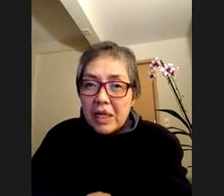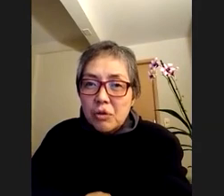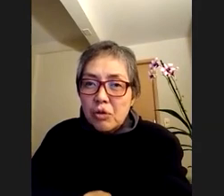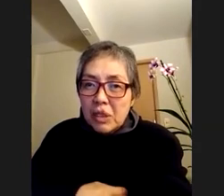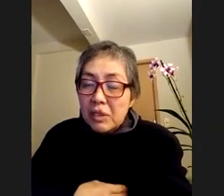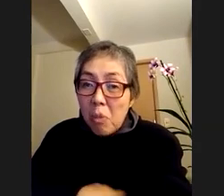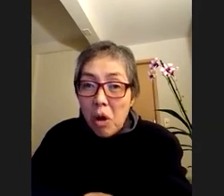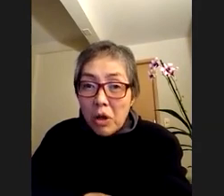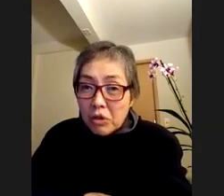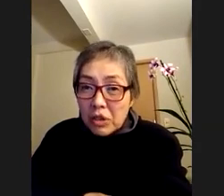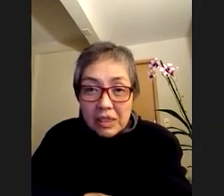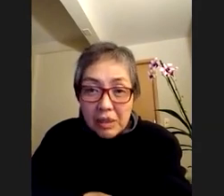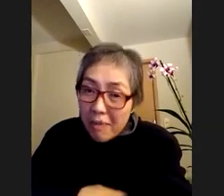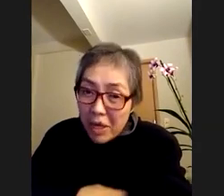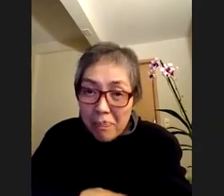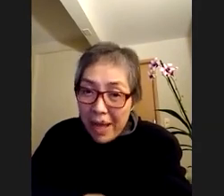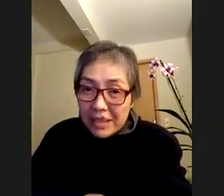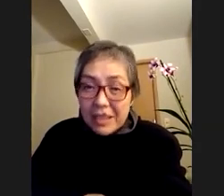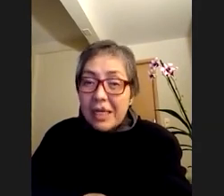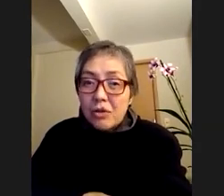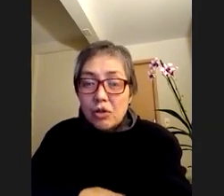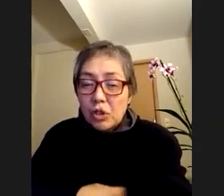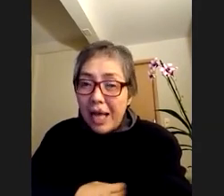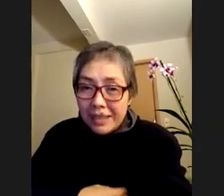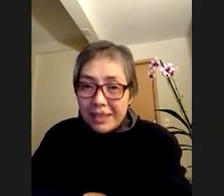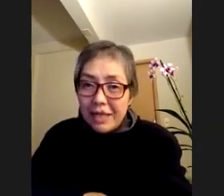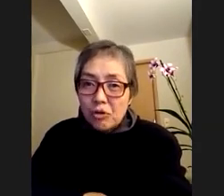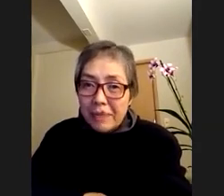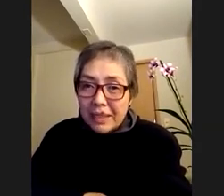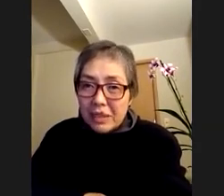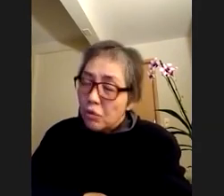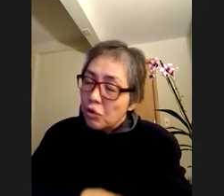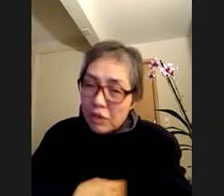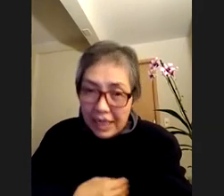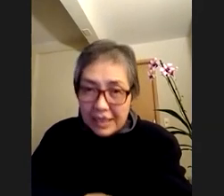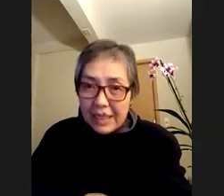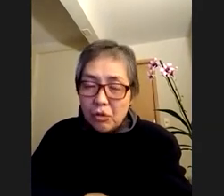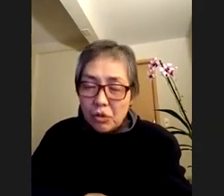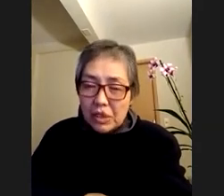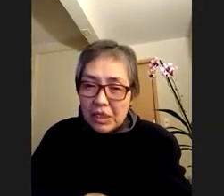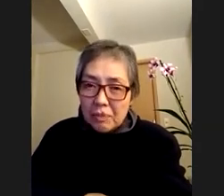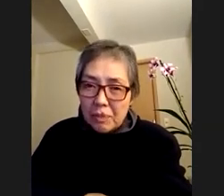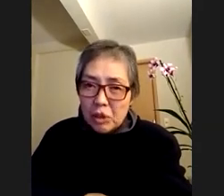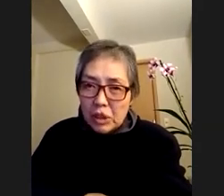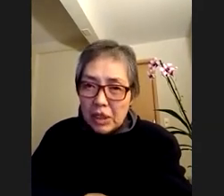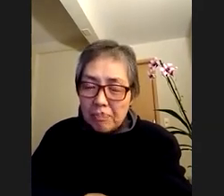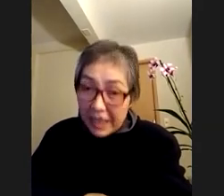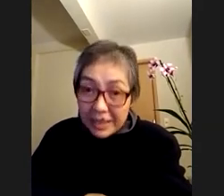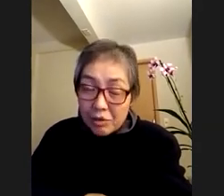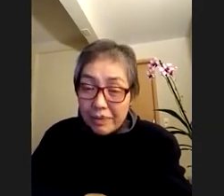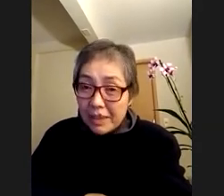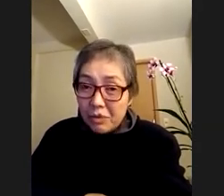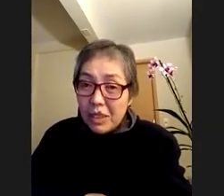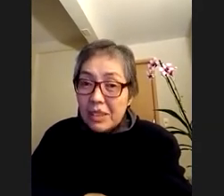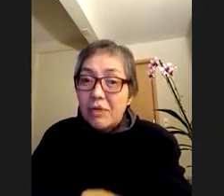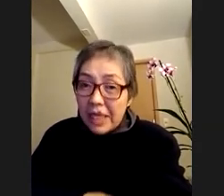de negros são mortos, a maior parte dos assassinados no Brasil, das pessoas presas